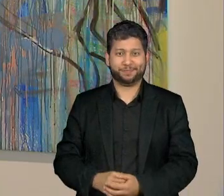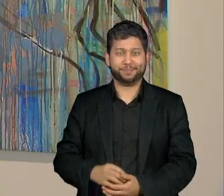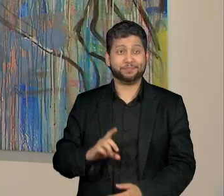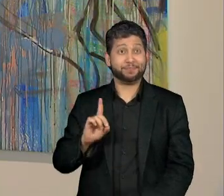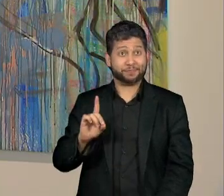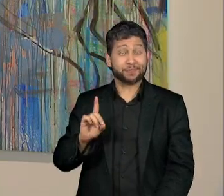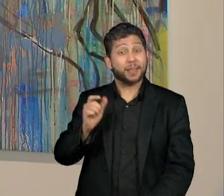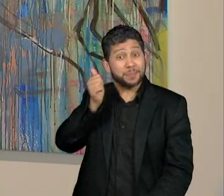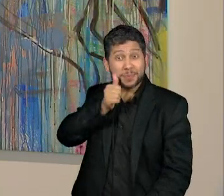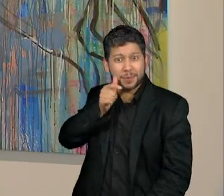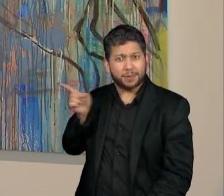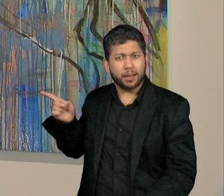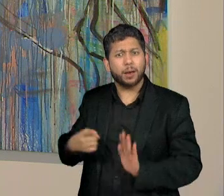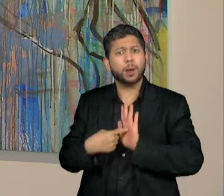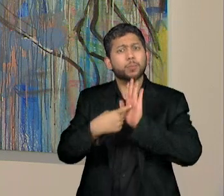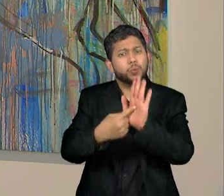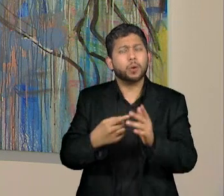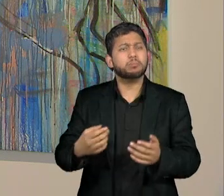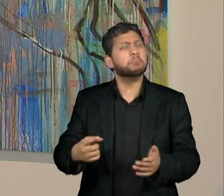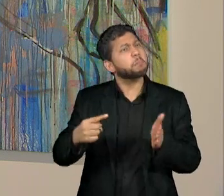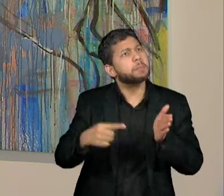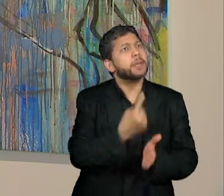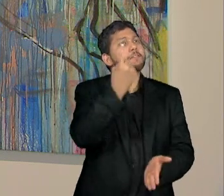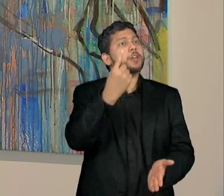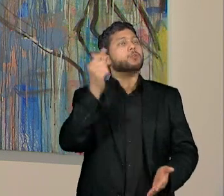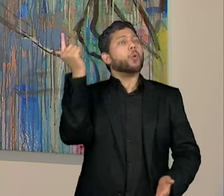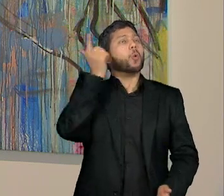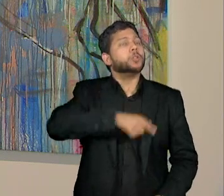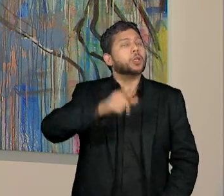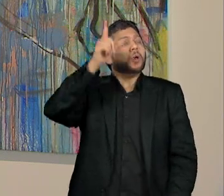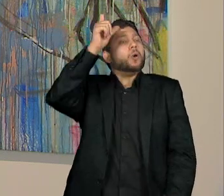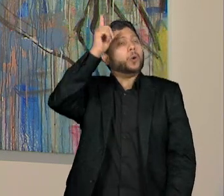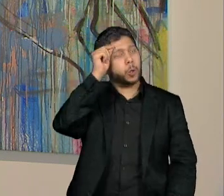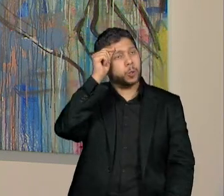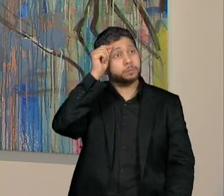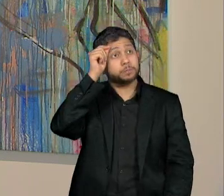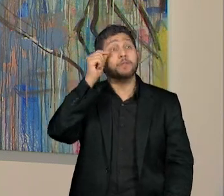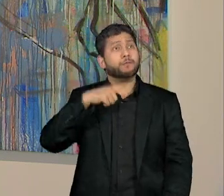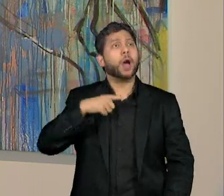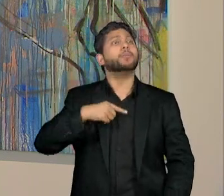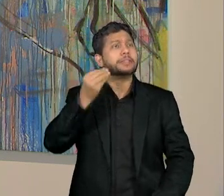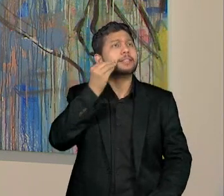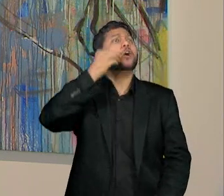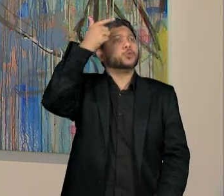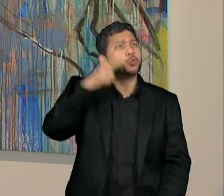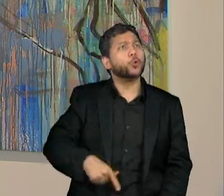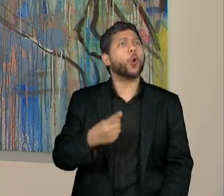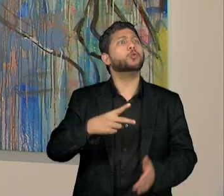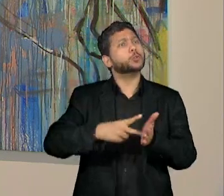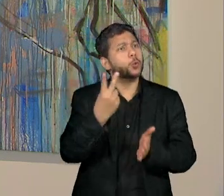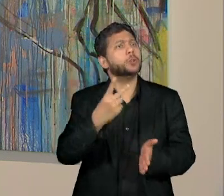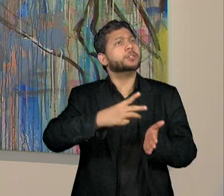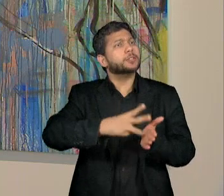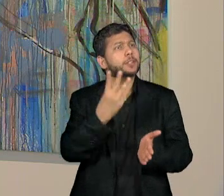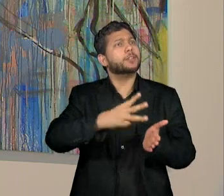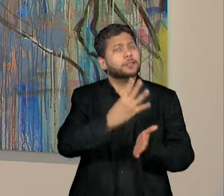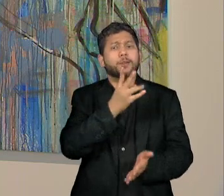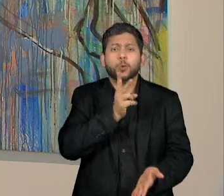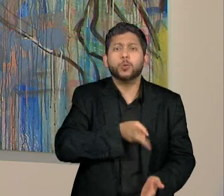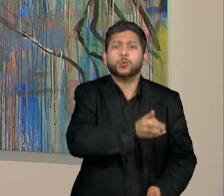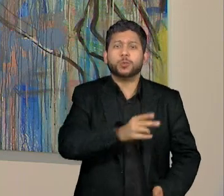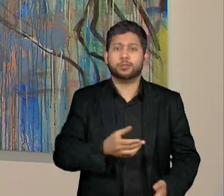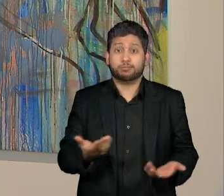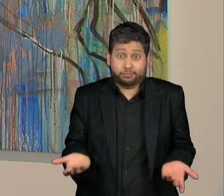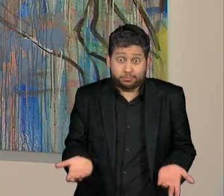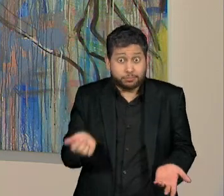assim, finalmente a primeira vez. Agora vamos discutir a segunda e a terceira. Quer dizer, para ela é tanto